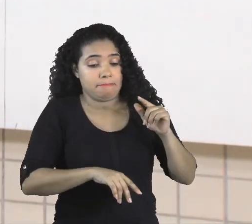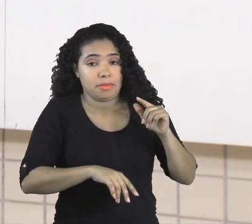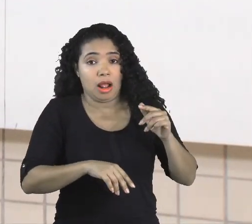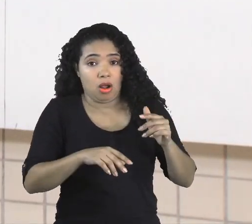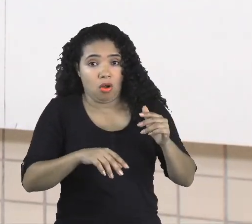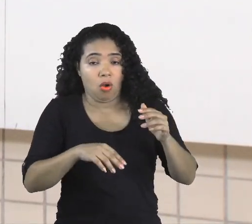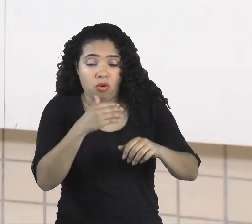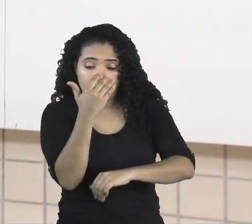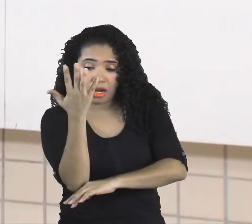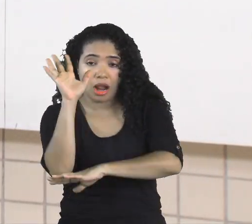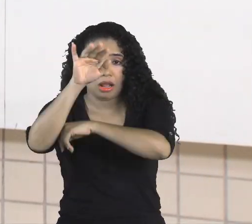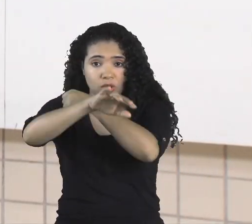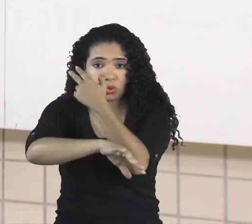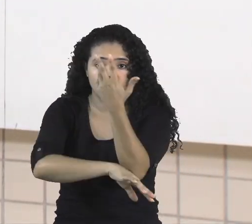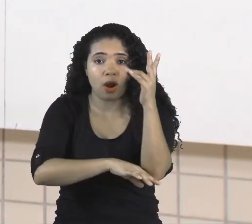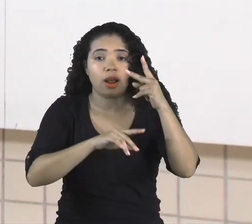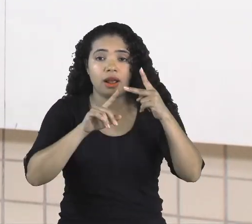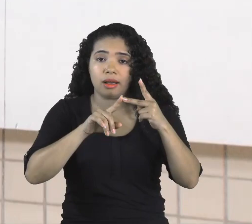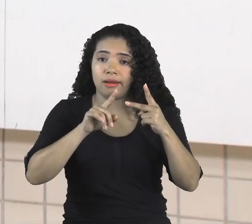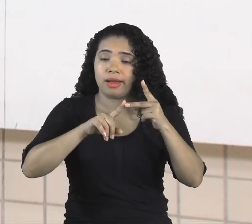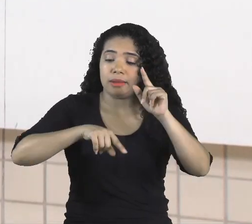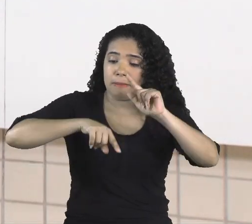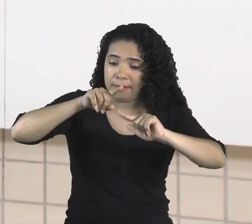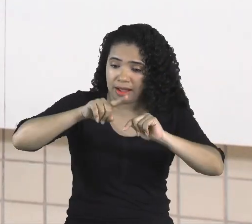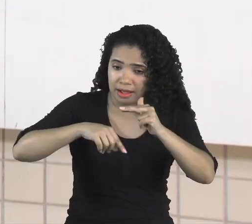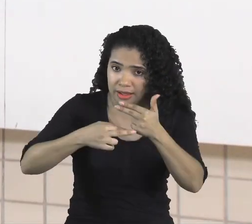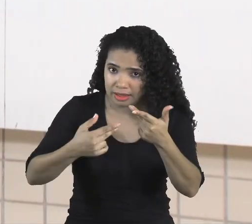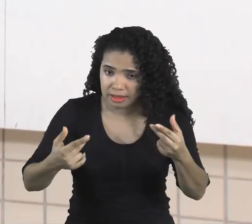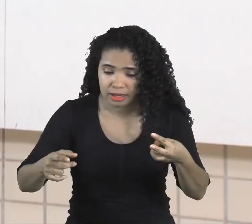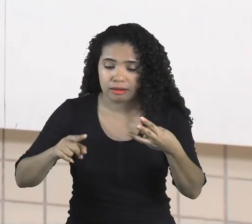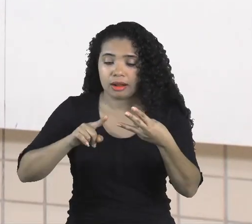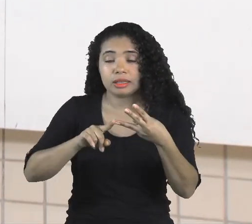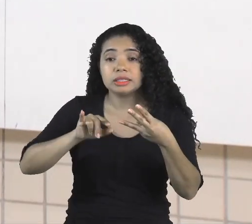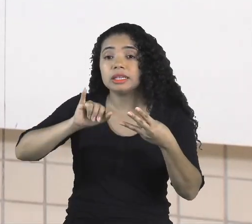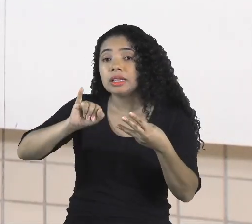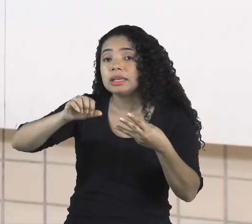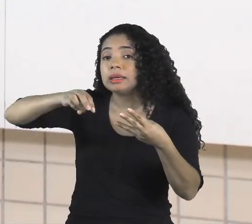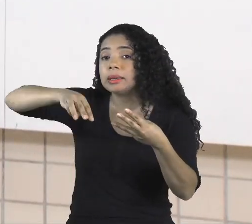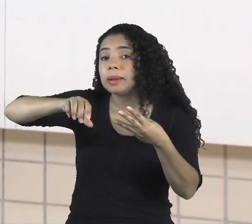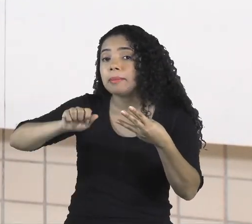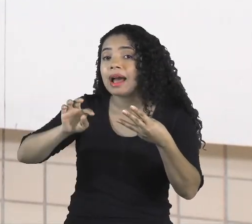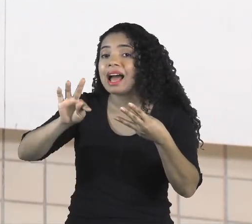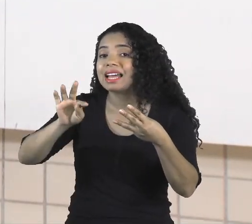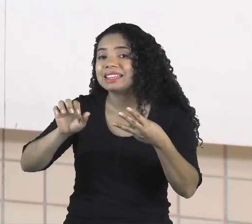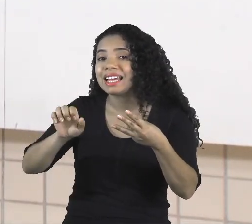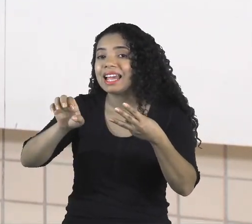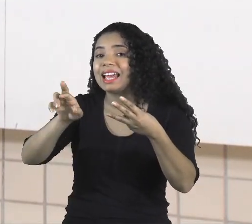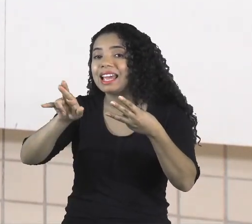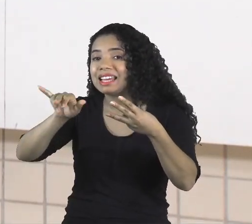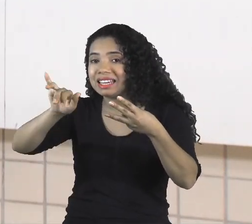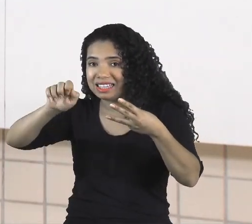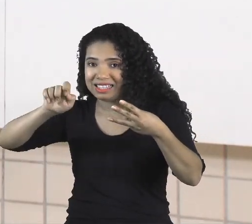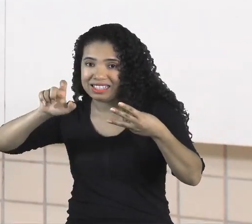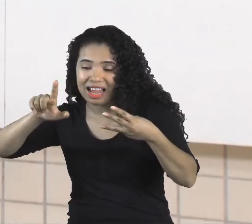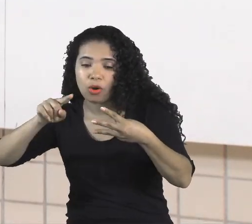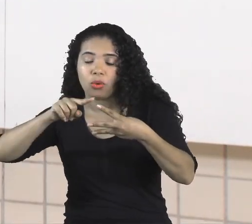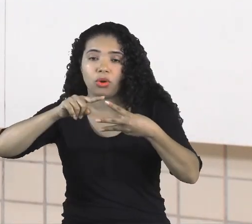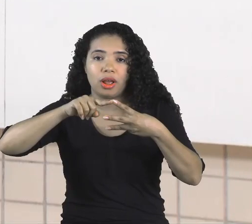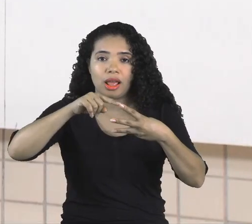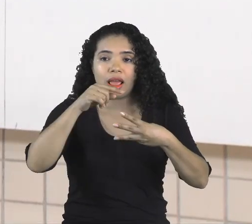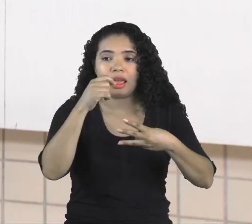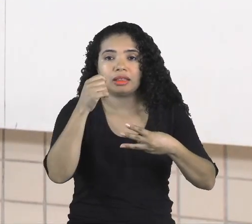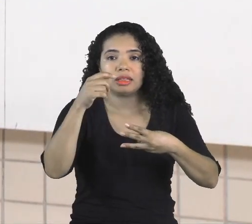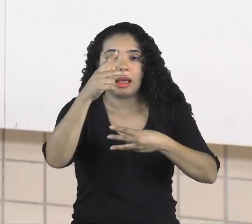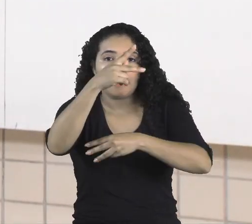naturais, patrimônios materiais e patrimônios imateriais. Lembra disso? que os naturais eram as